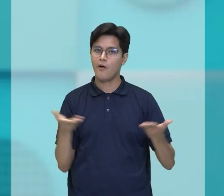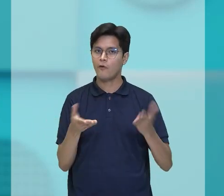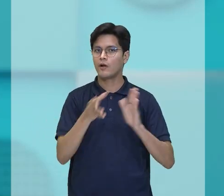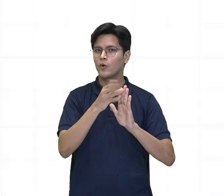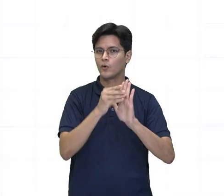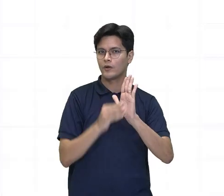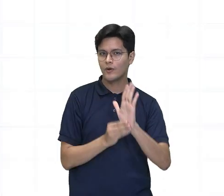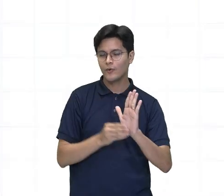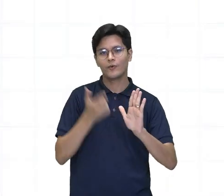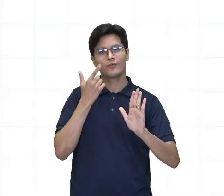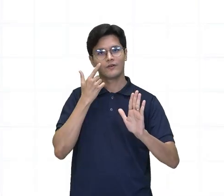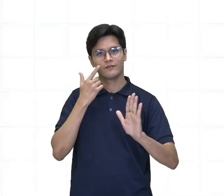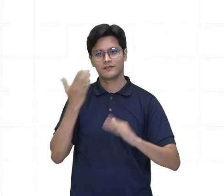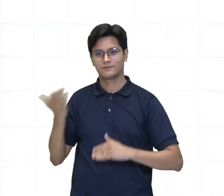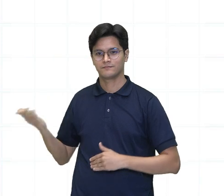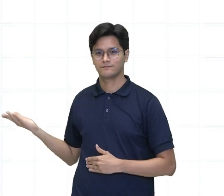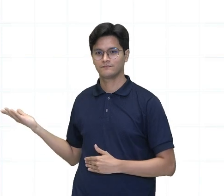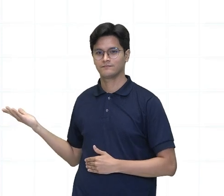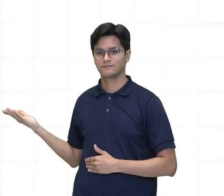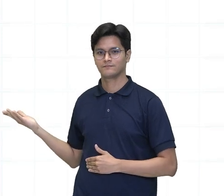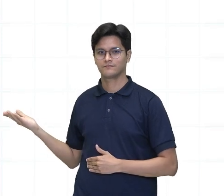de hoje.